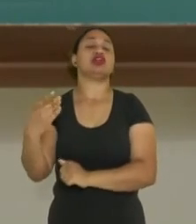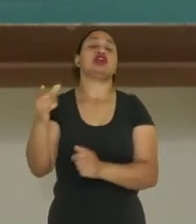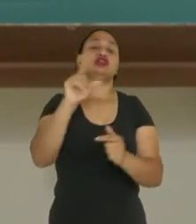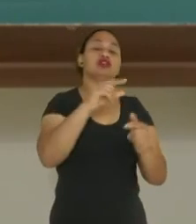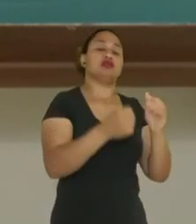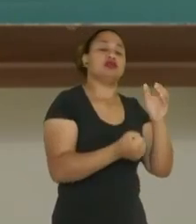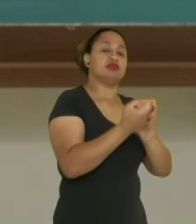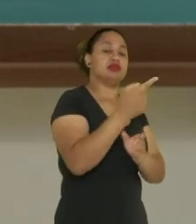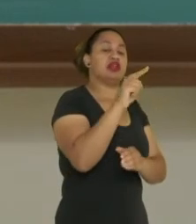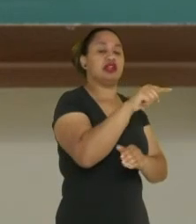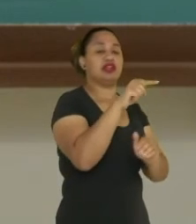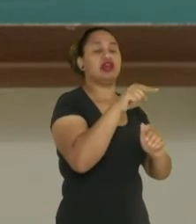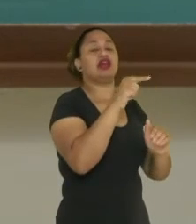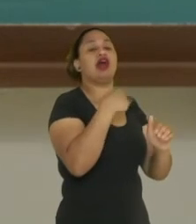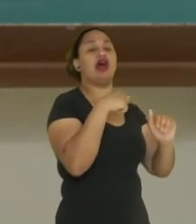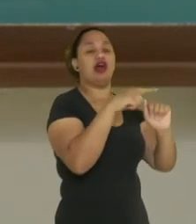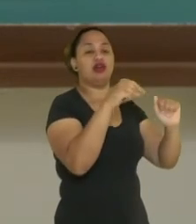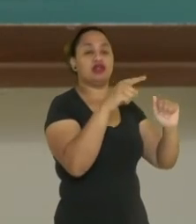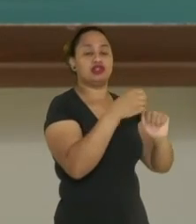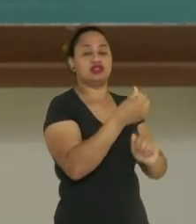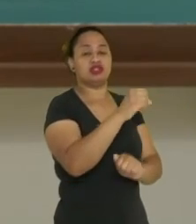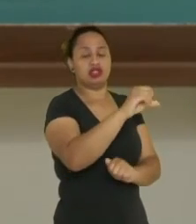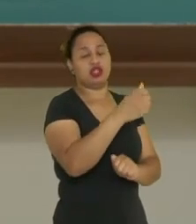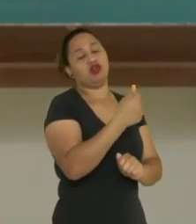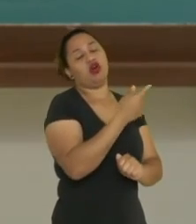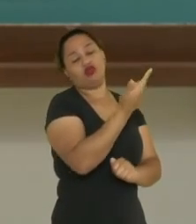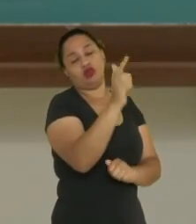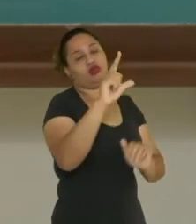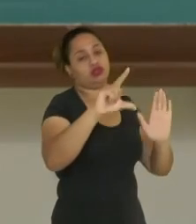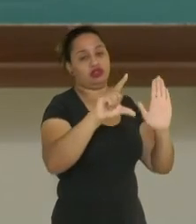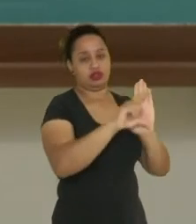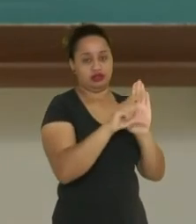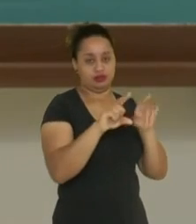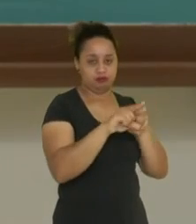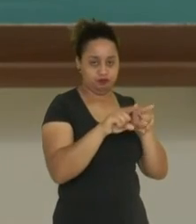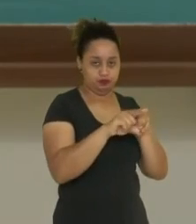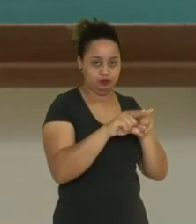como base para a criação de outras leis, como o ECA.